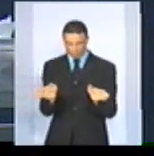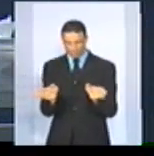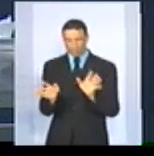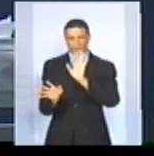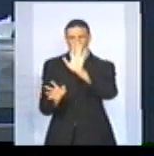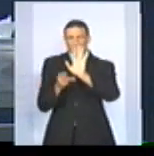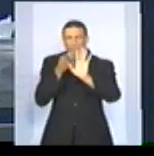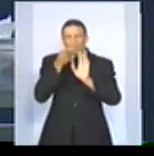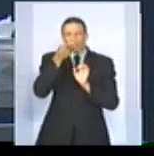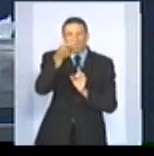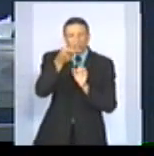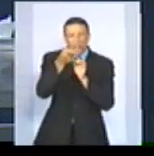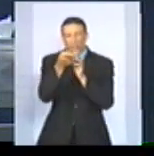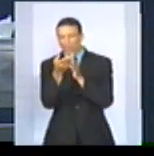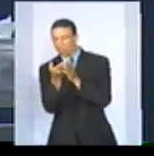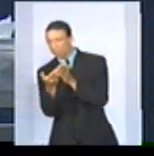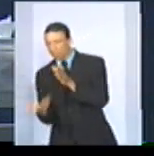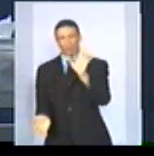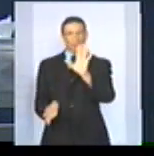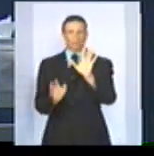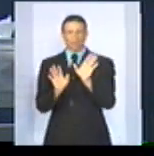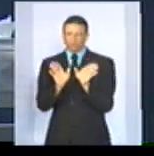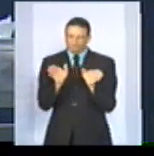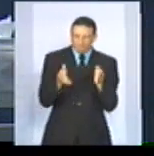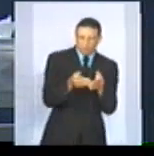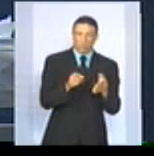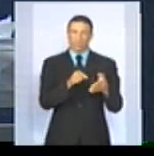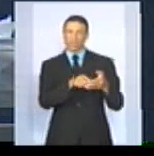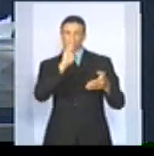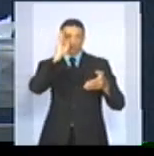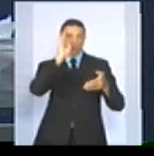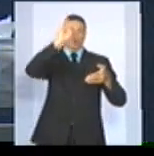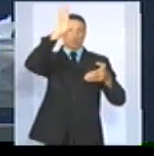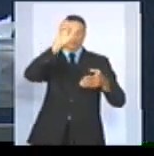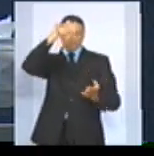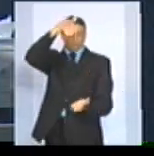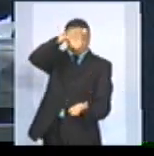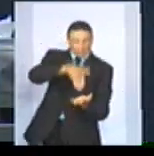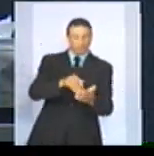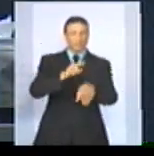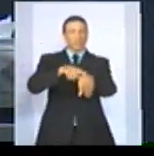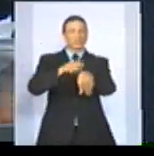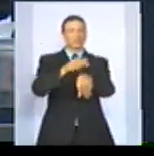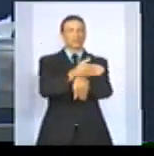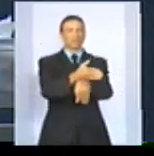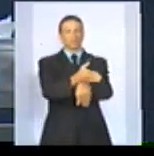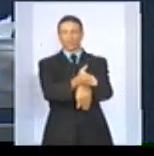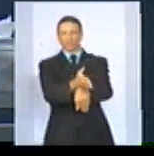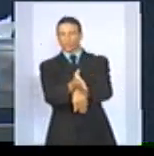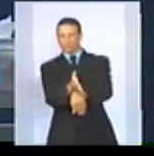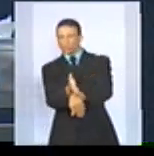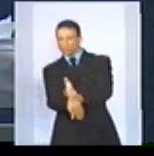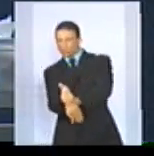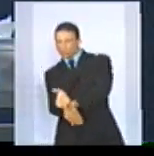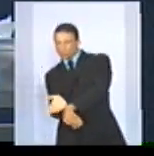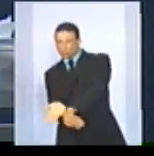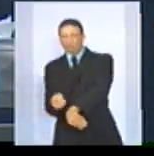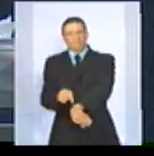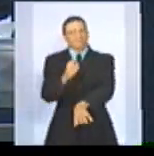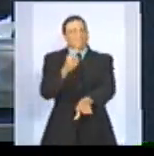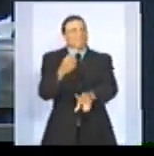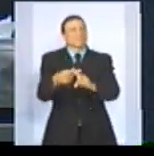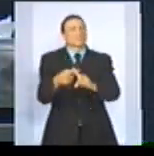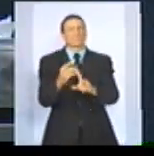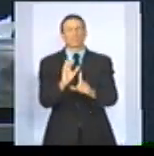falar mas não vou poder deixar de tocar se eu haver tempo nas duas últimas fala porque me provocaram realmente porque